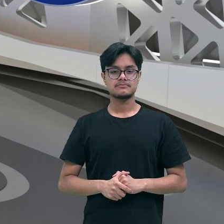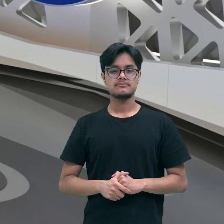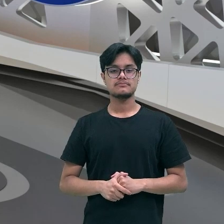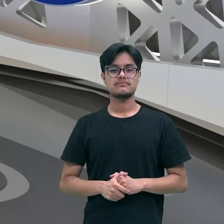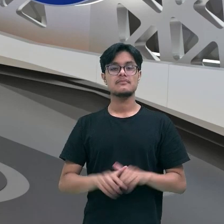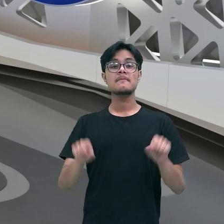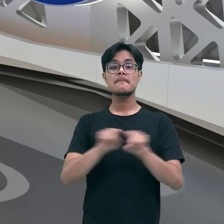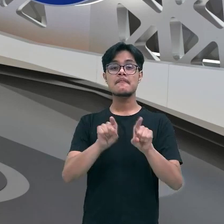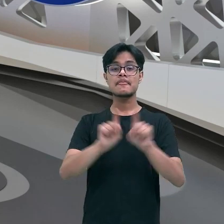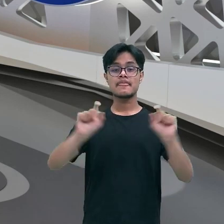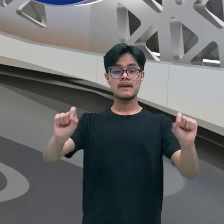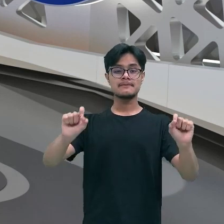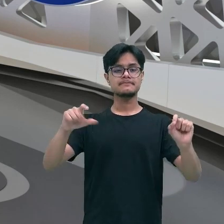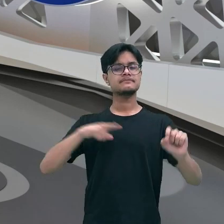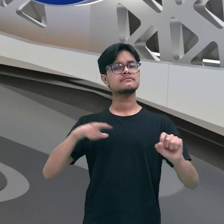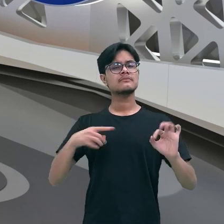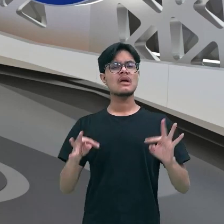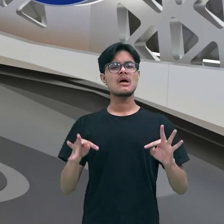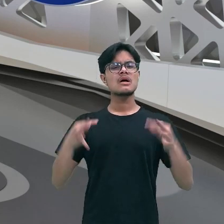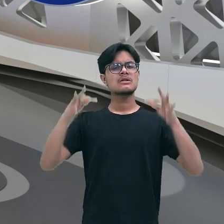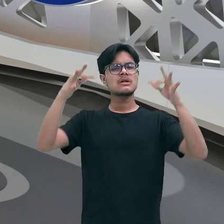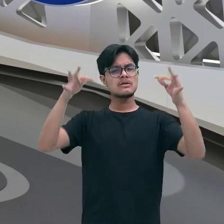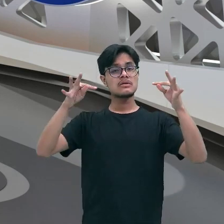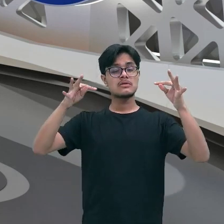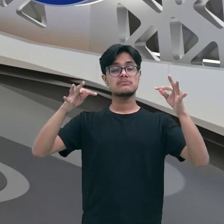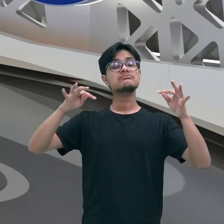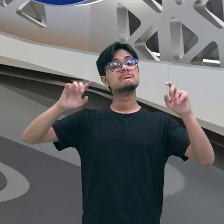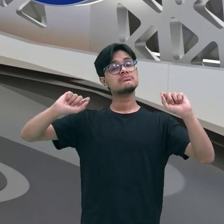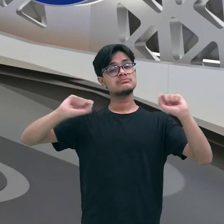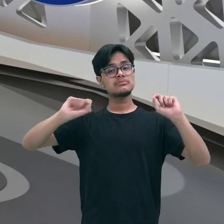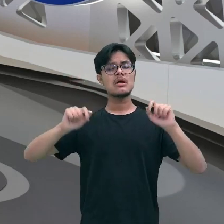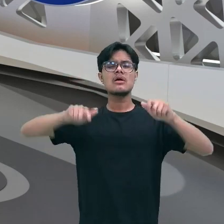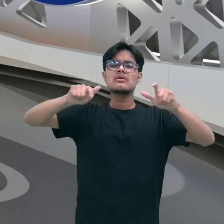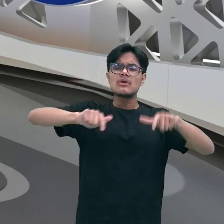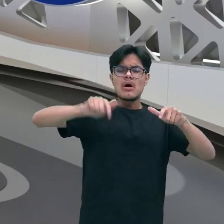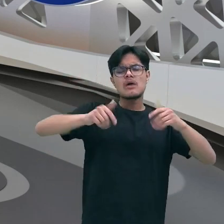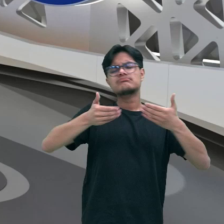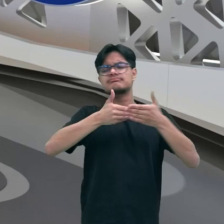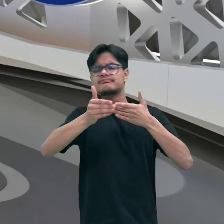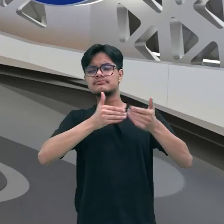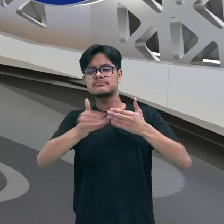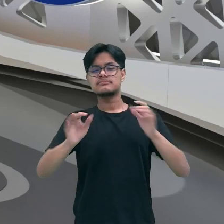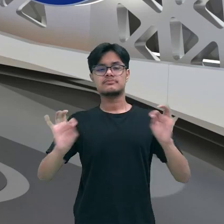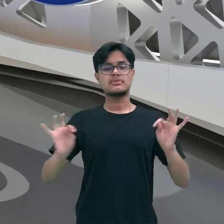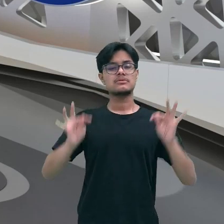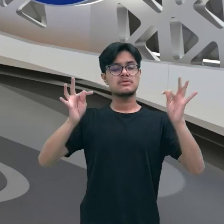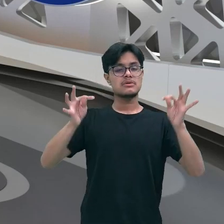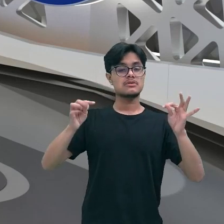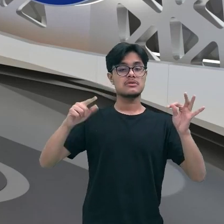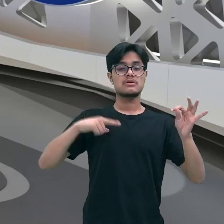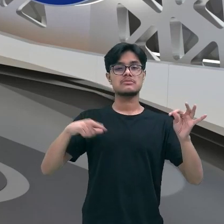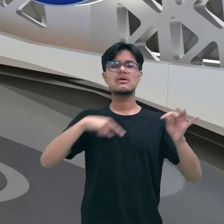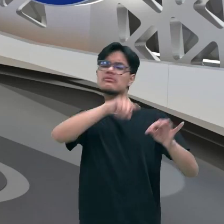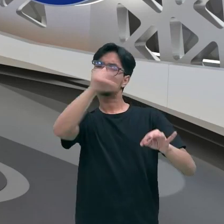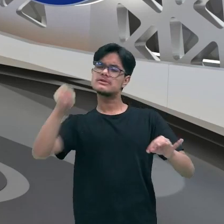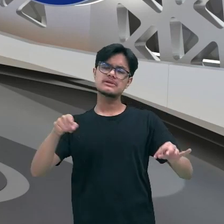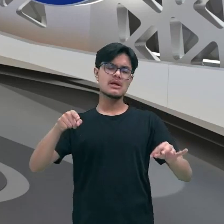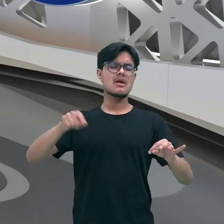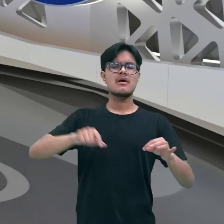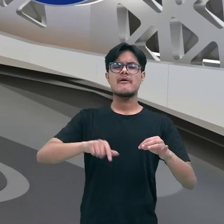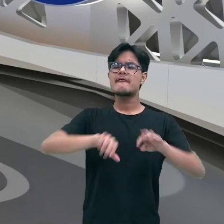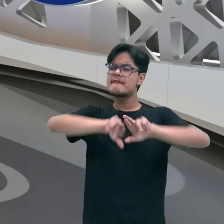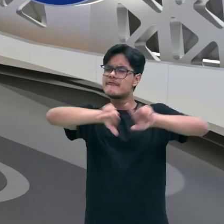tempo, a tecnologia vai te possibilitar, a partir do lugar onde você está, ampliar as suas possibilidades,